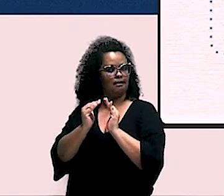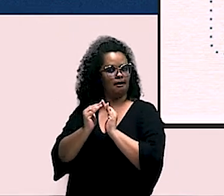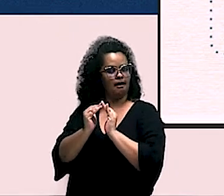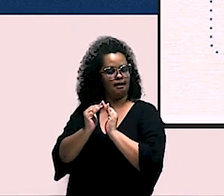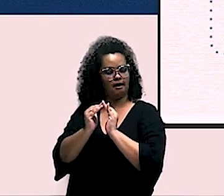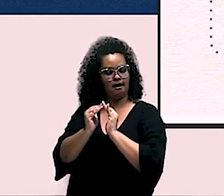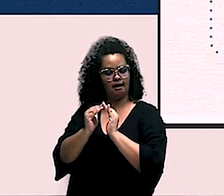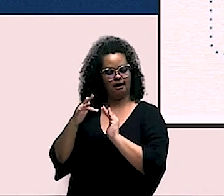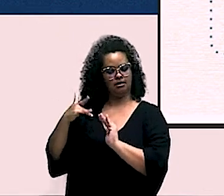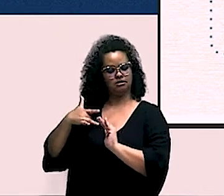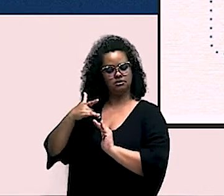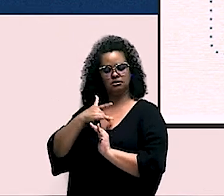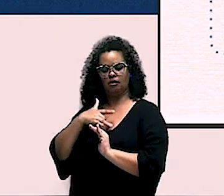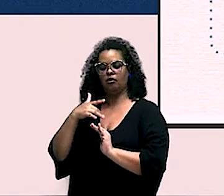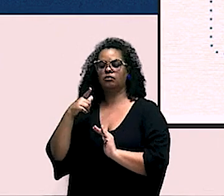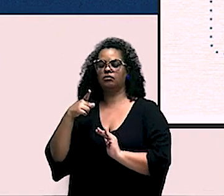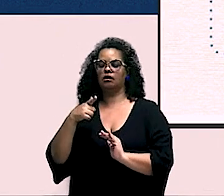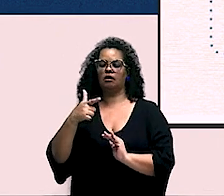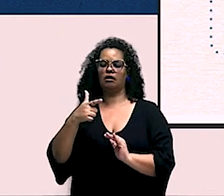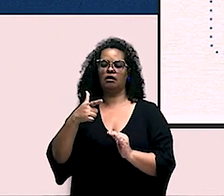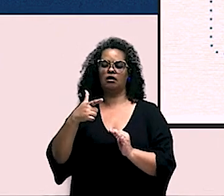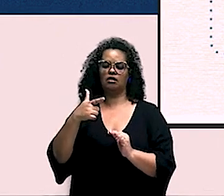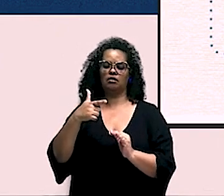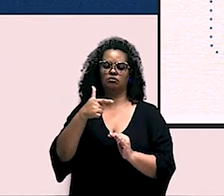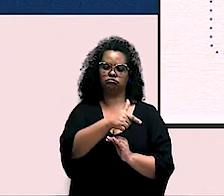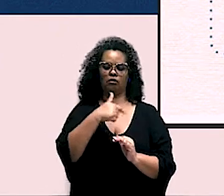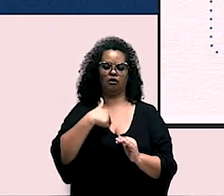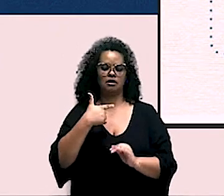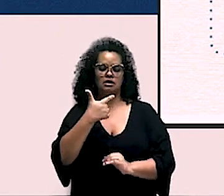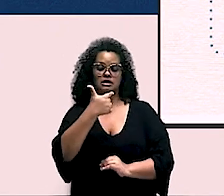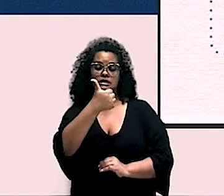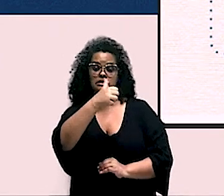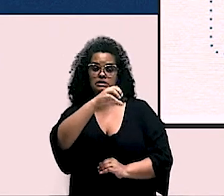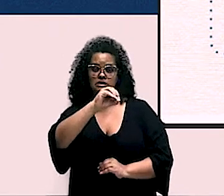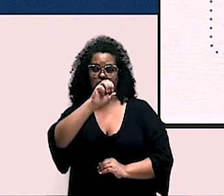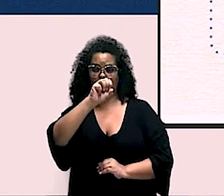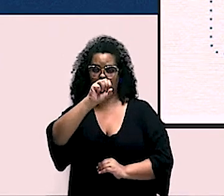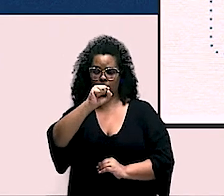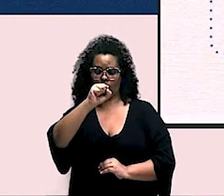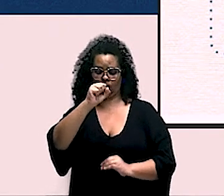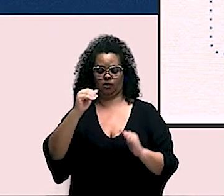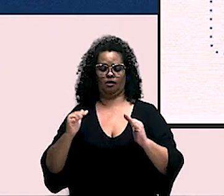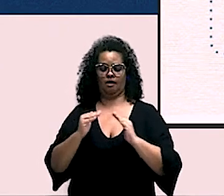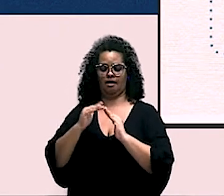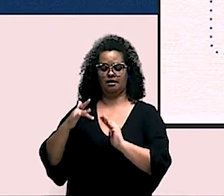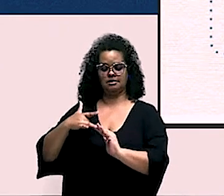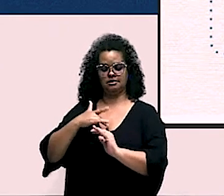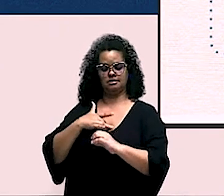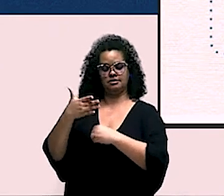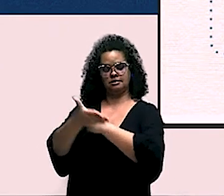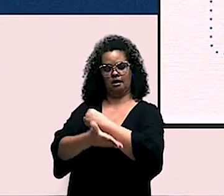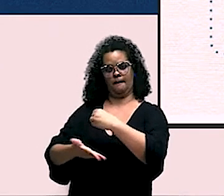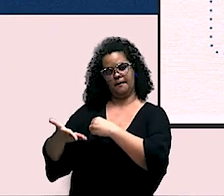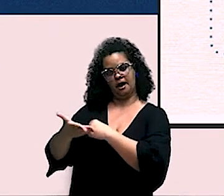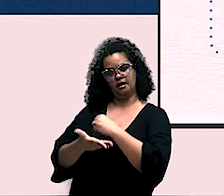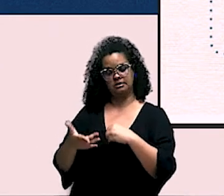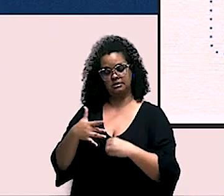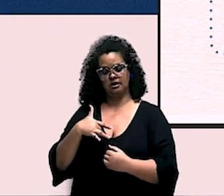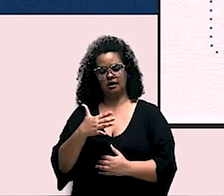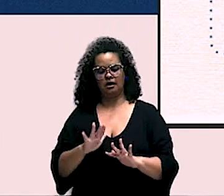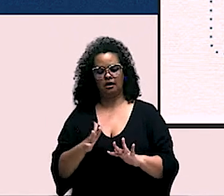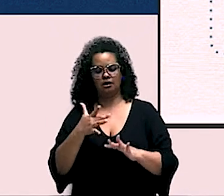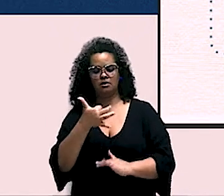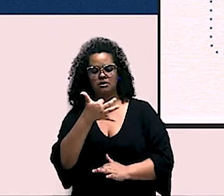todo, nesses municípios foram fiscalizadas 108 unidades de saúde da família, e o que a gente pode destacar aqui é, por exemplo, que 100%